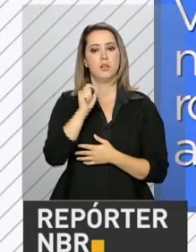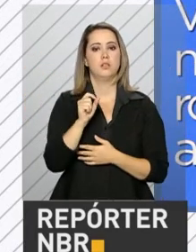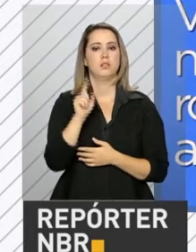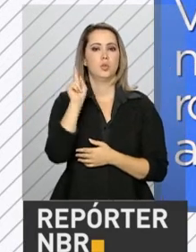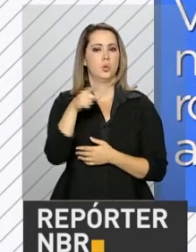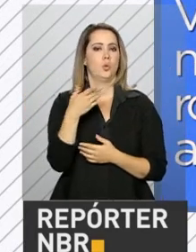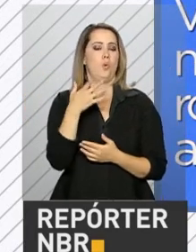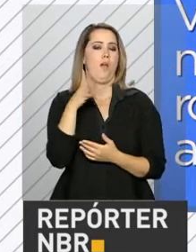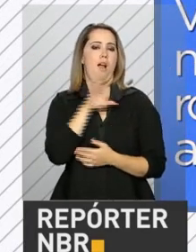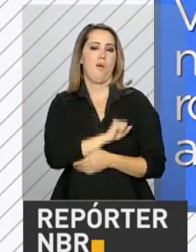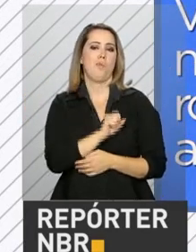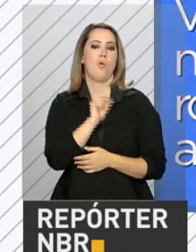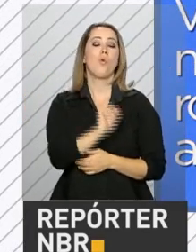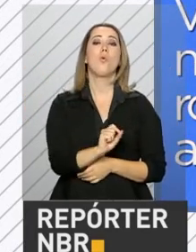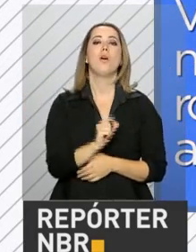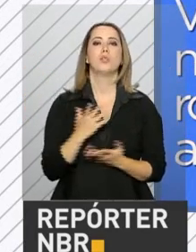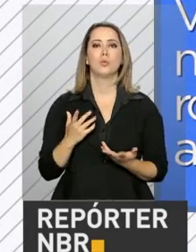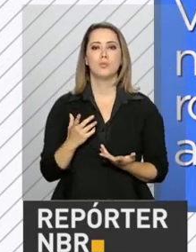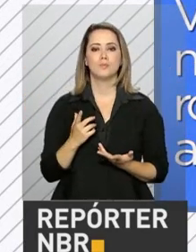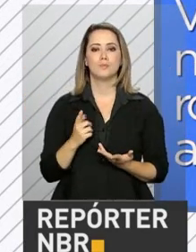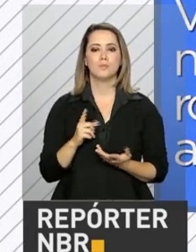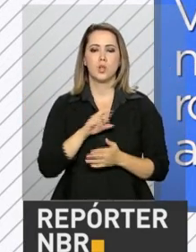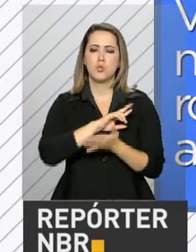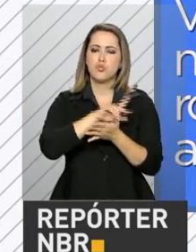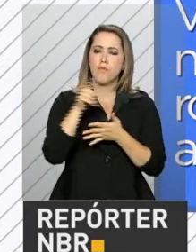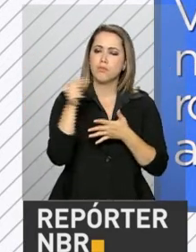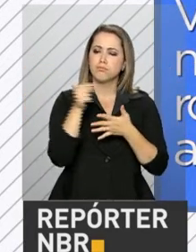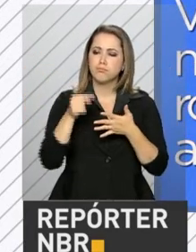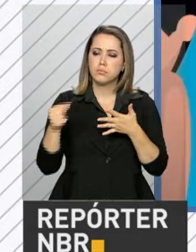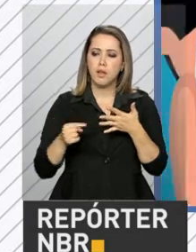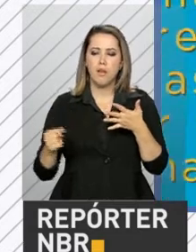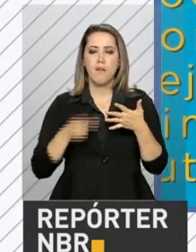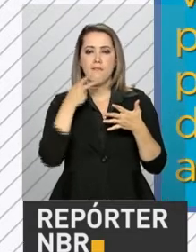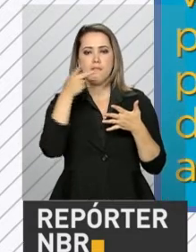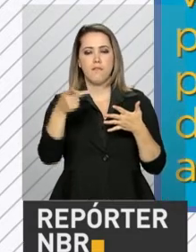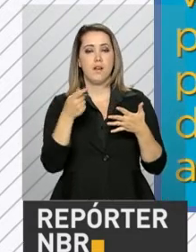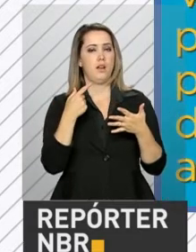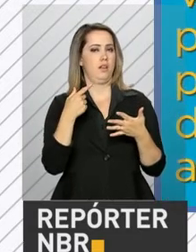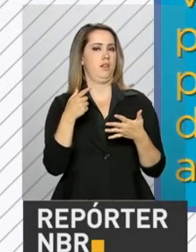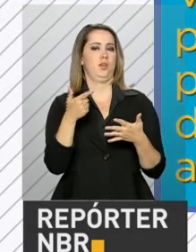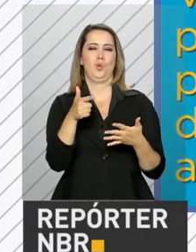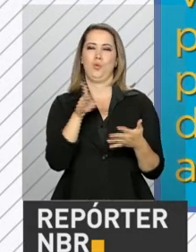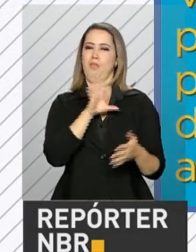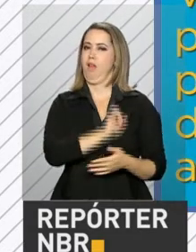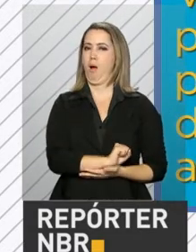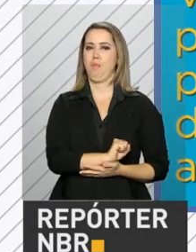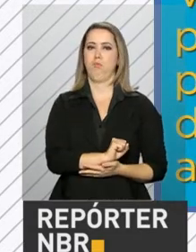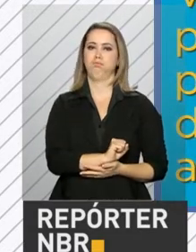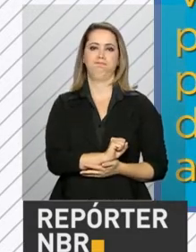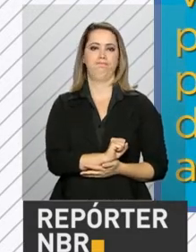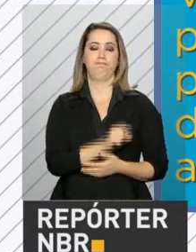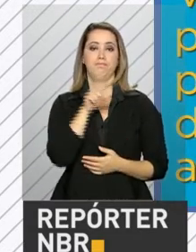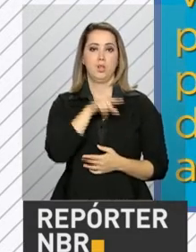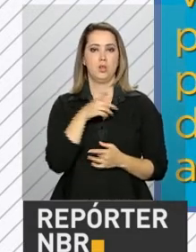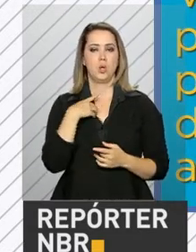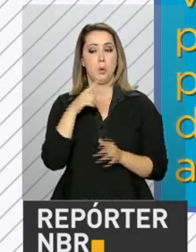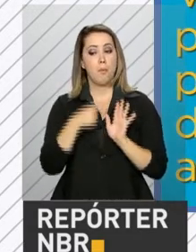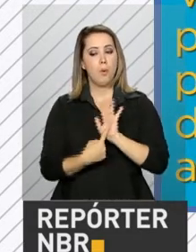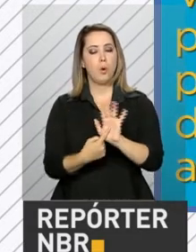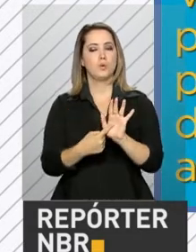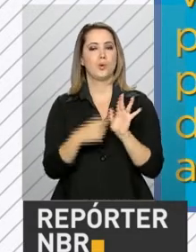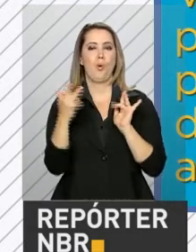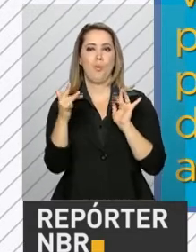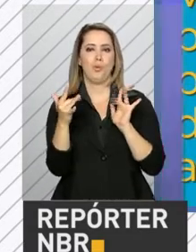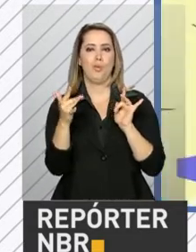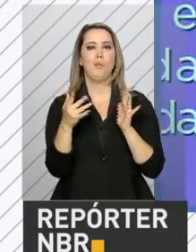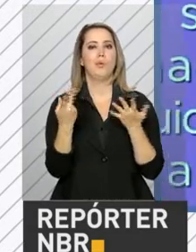é amor quando... Foram feitos vários posts que trazem situações que caracterizam um relacionamento abusivo